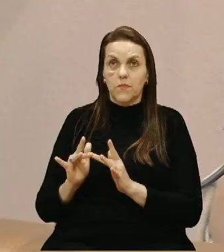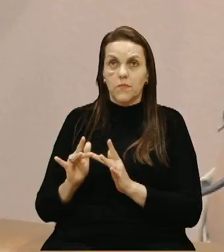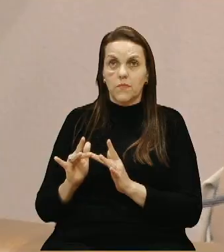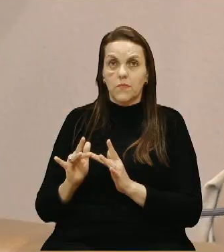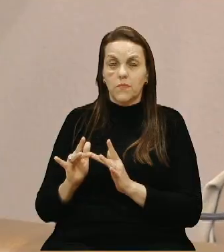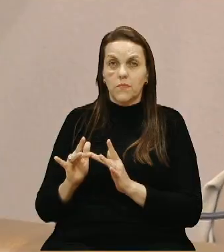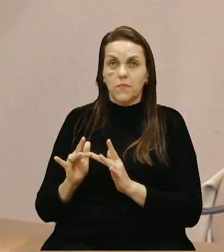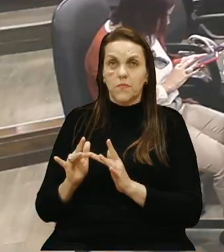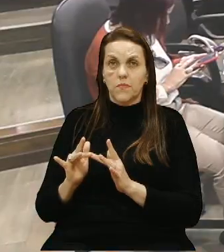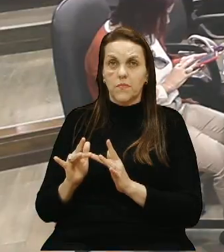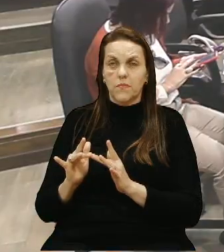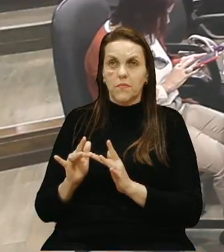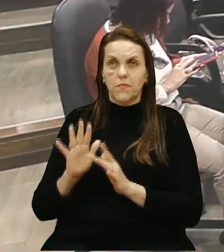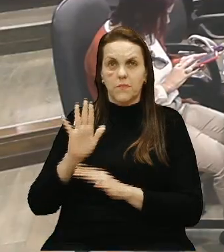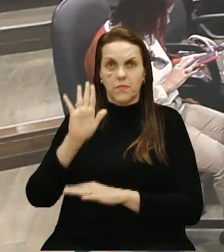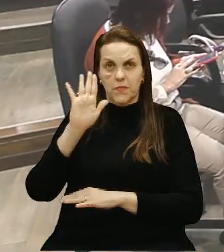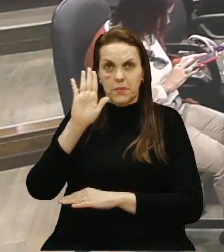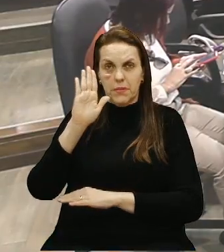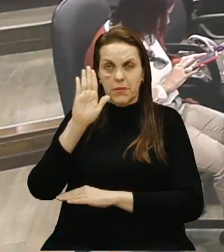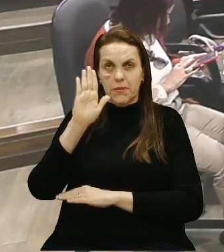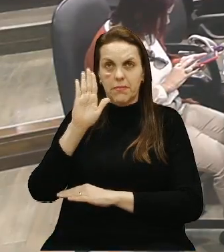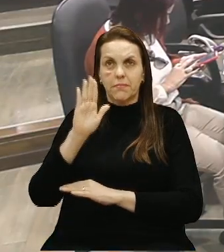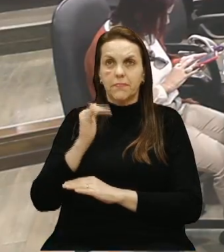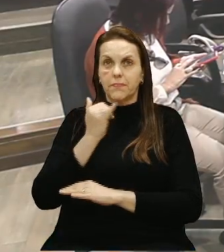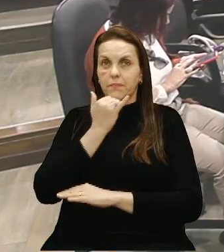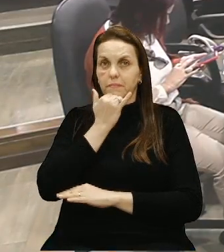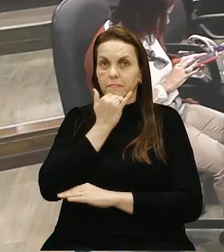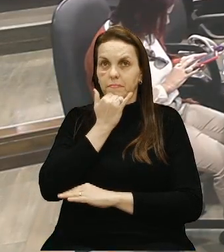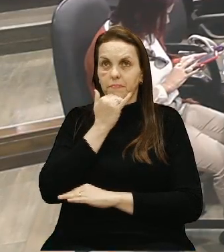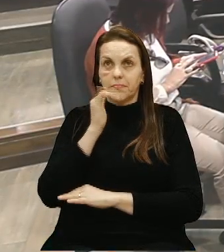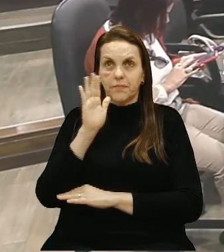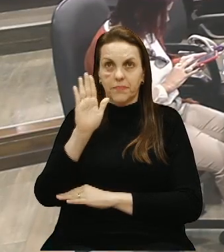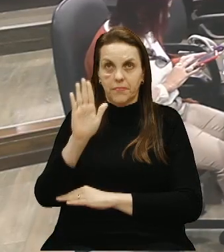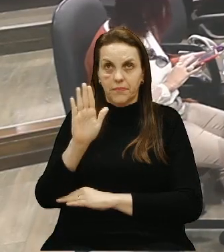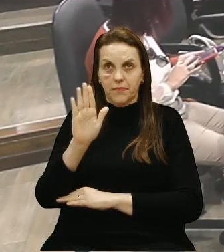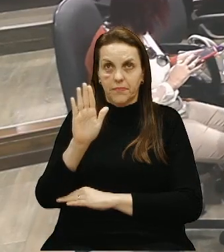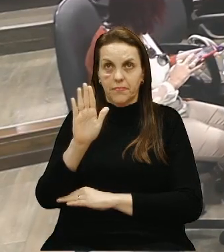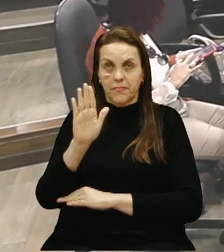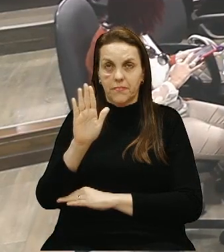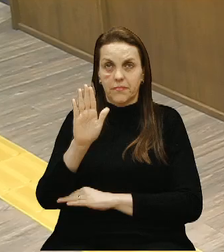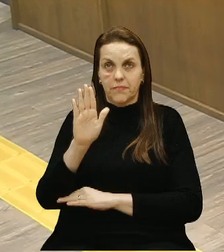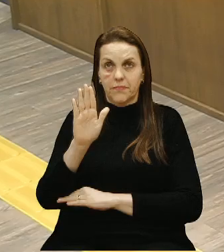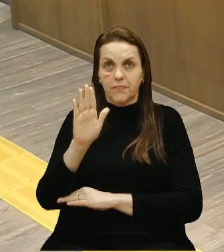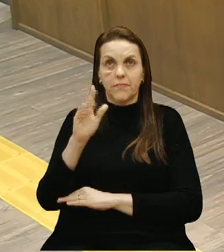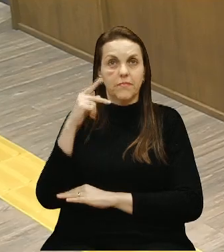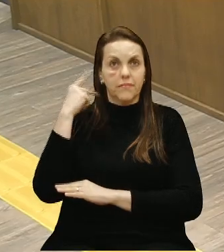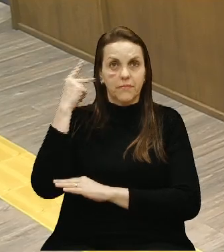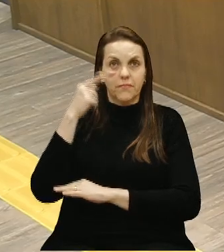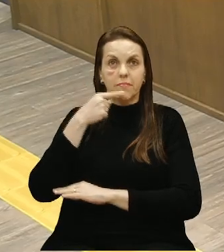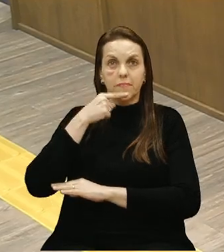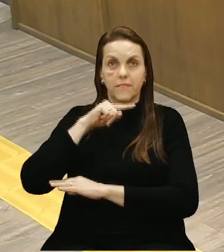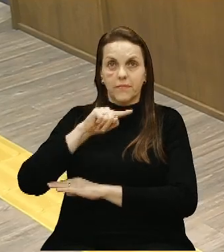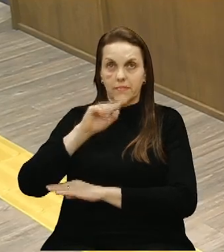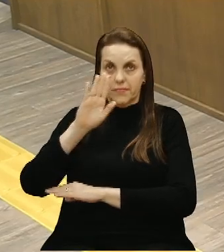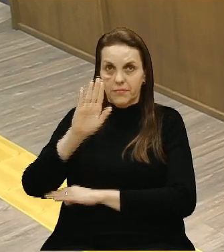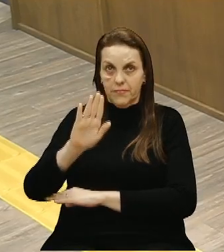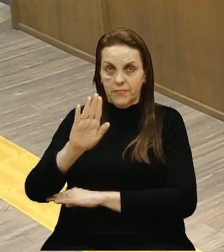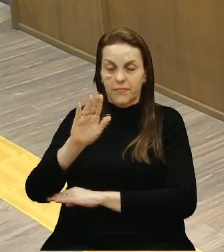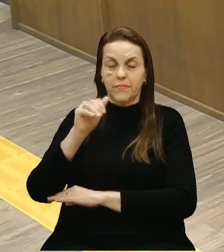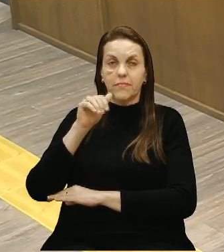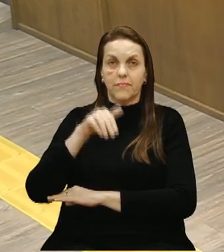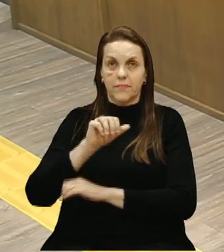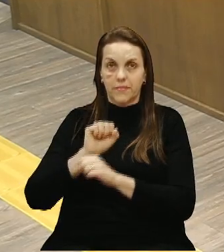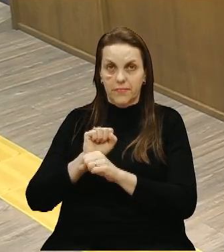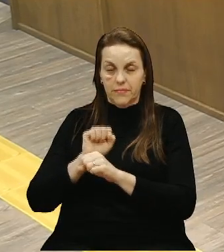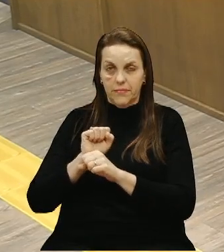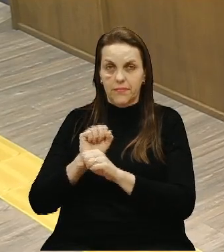vereadora. Sim, só um pouquinho, vereador Cláudio. Vereador Caleb, só um minutinho. Só um minutinho,